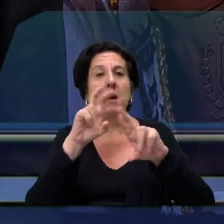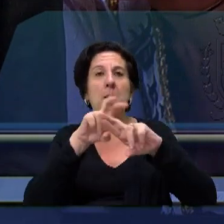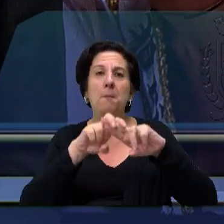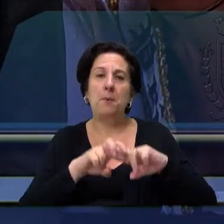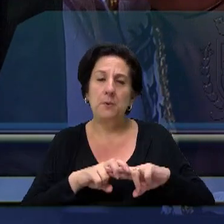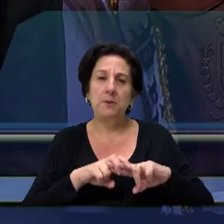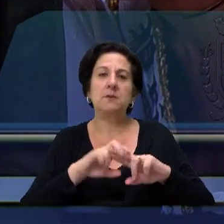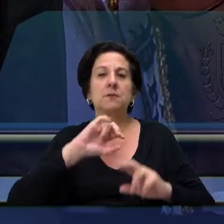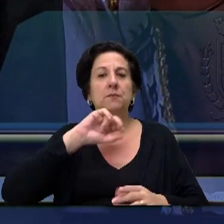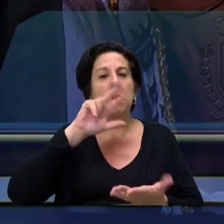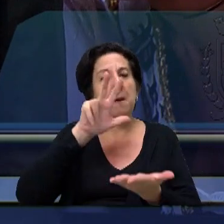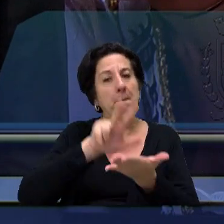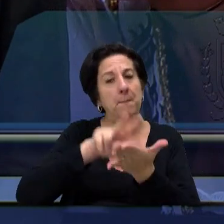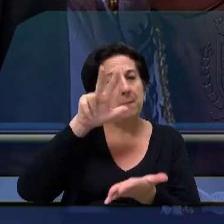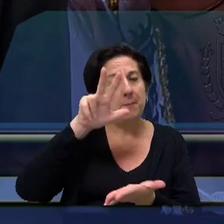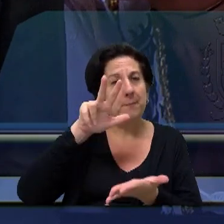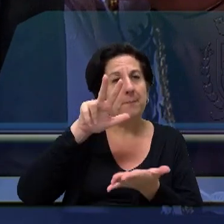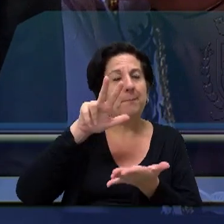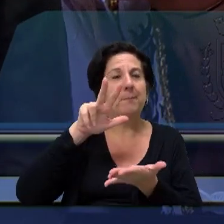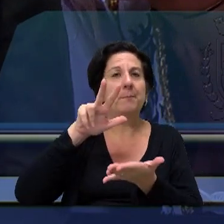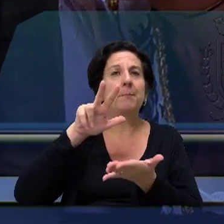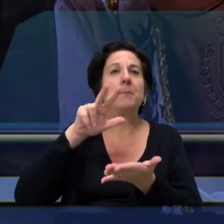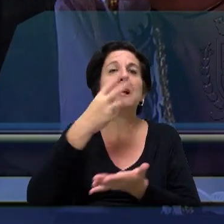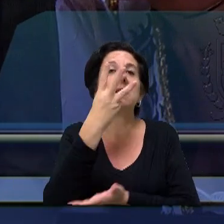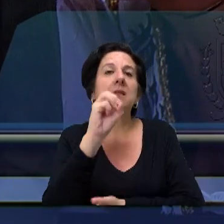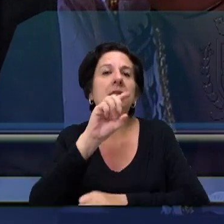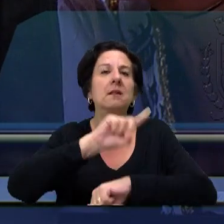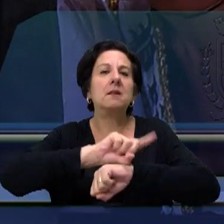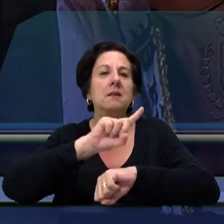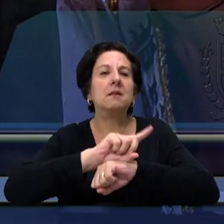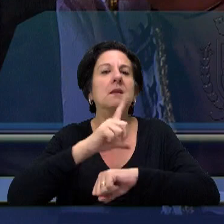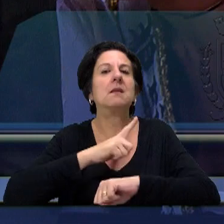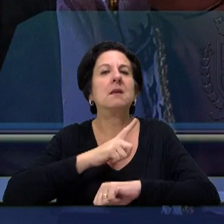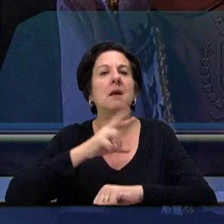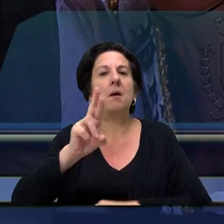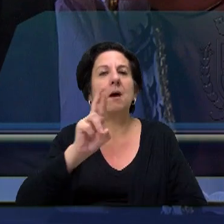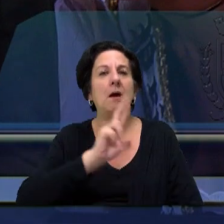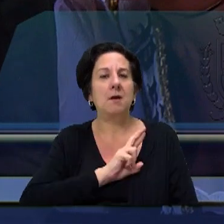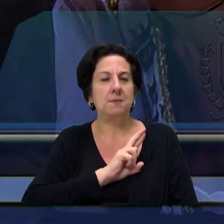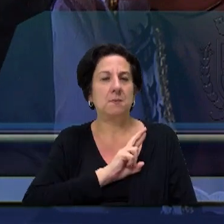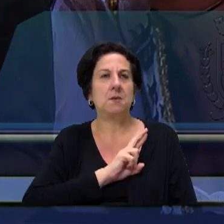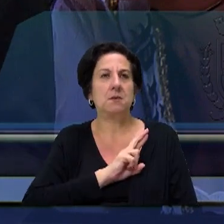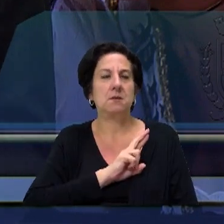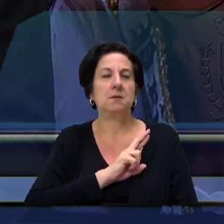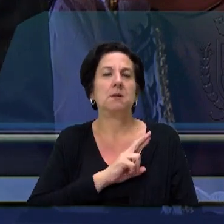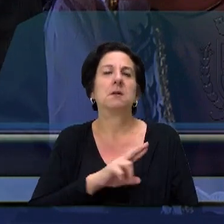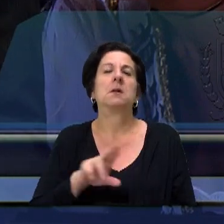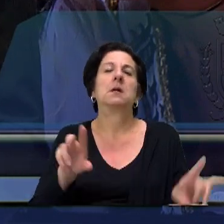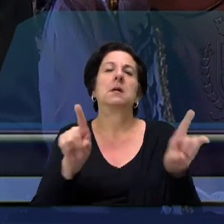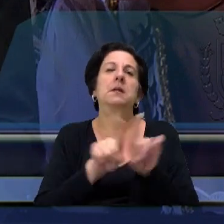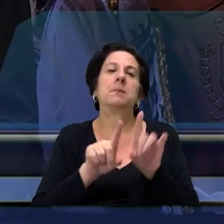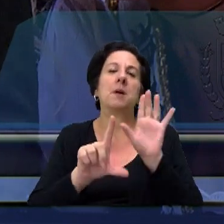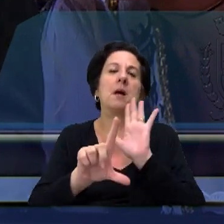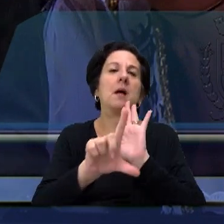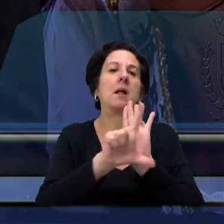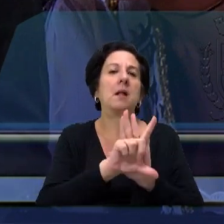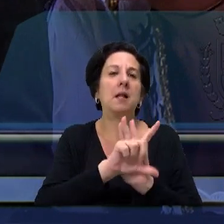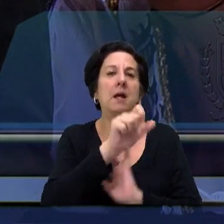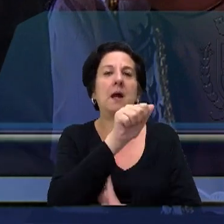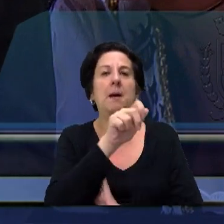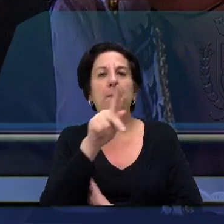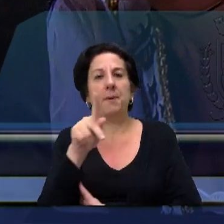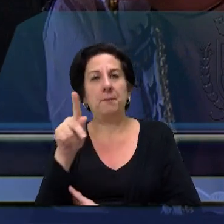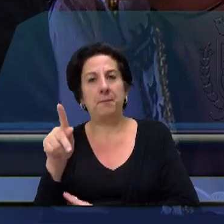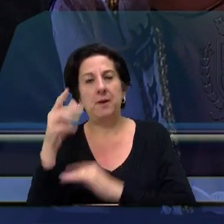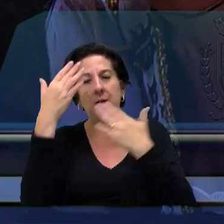vamos aprovar ele, para que em 30 dias tenhamos a resposta. E também sobre a lei dos aplicativos,